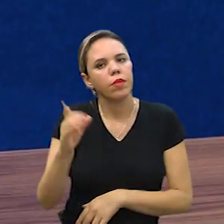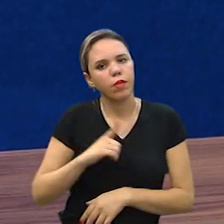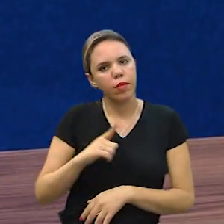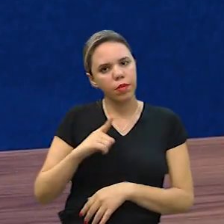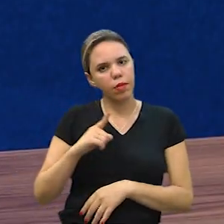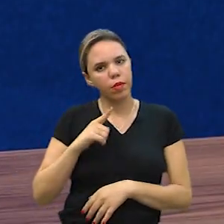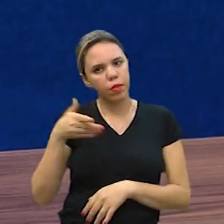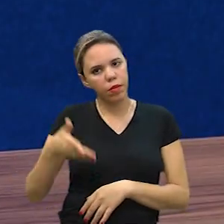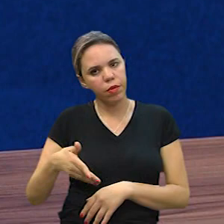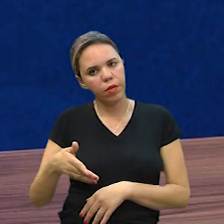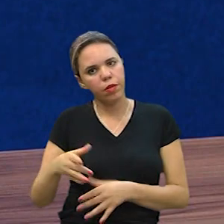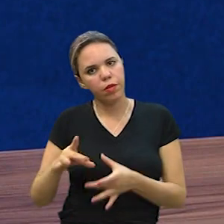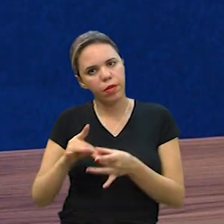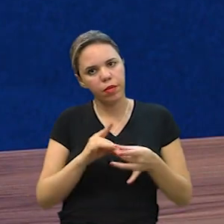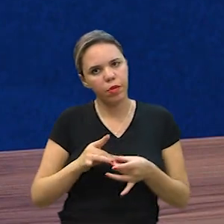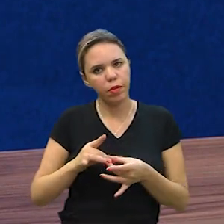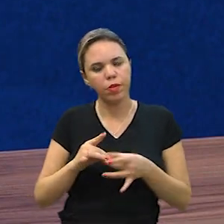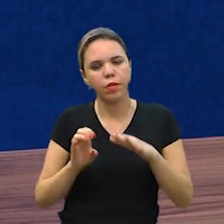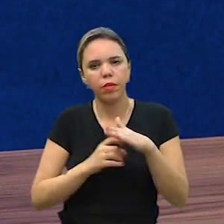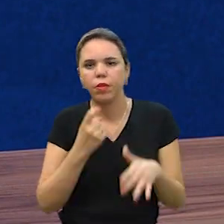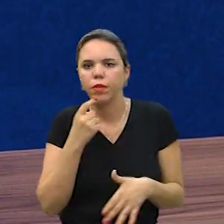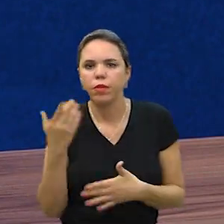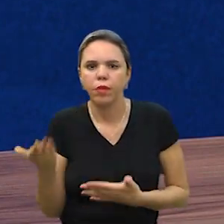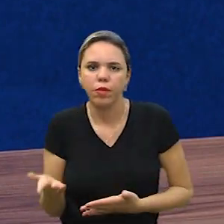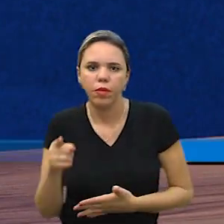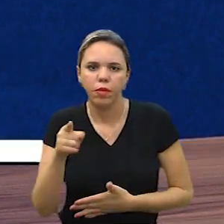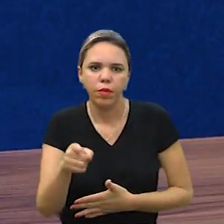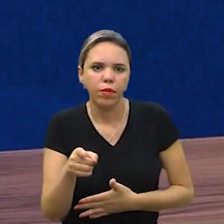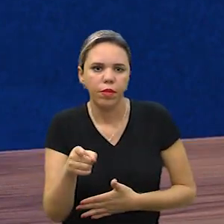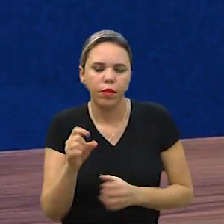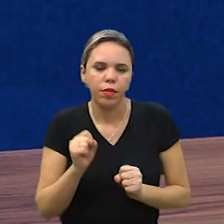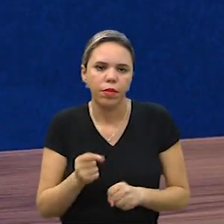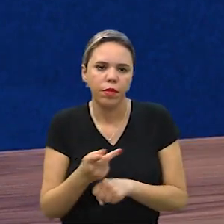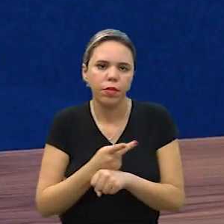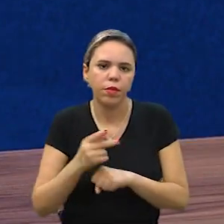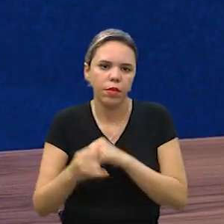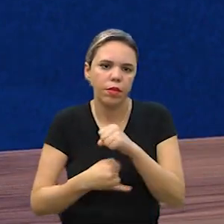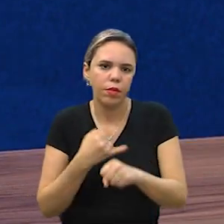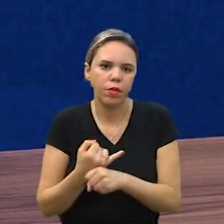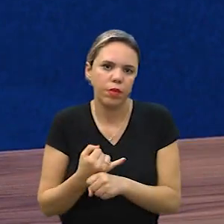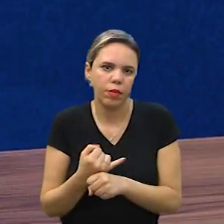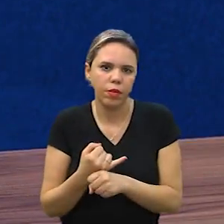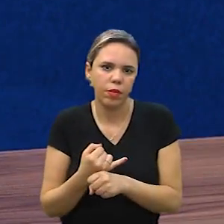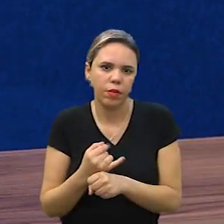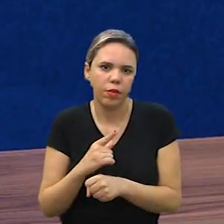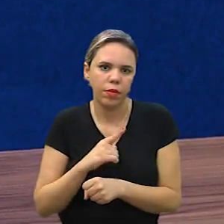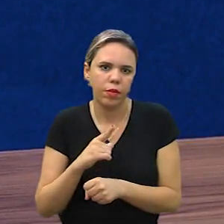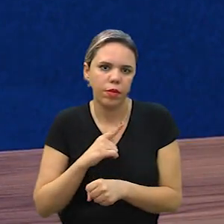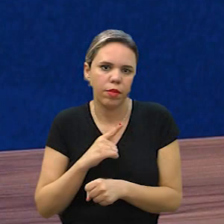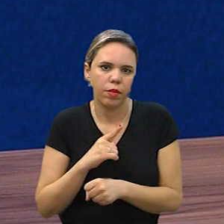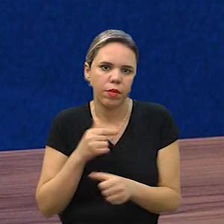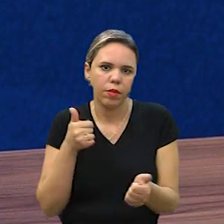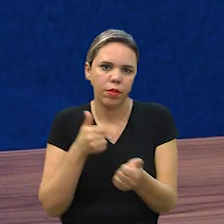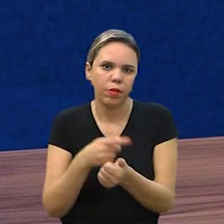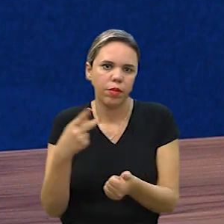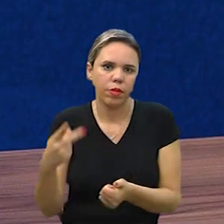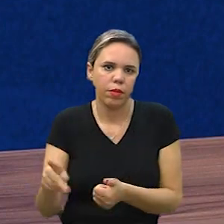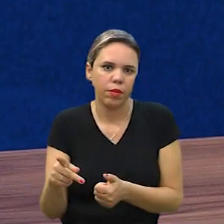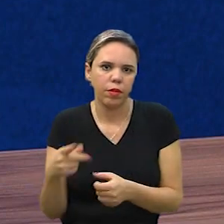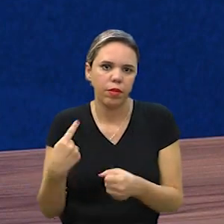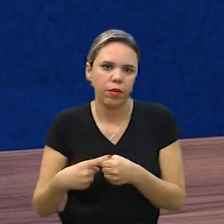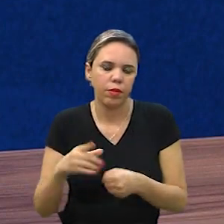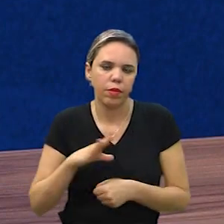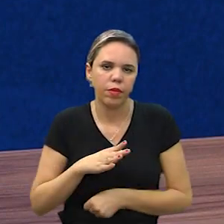que tem aqui a sua coordenadoria em Campinas, mas você pode procurar no site onde tem a Reafro mais perto aí do